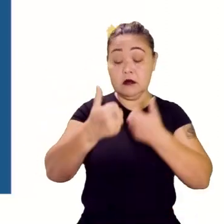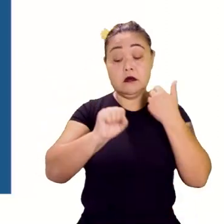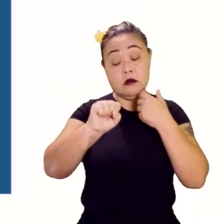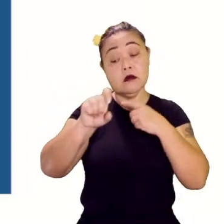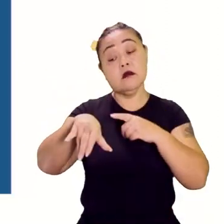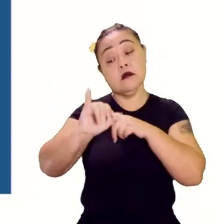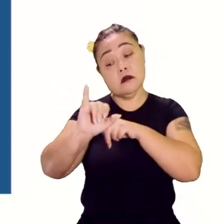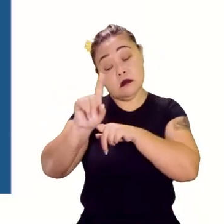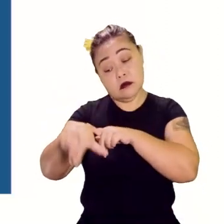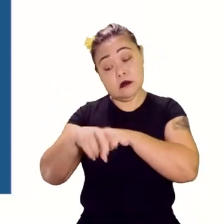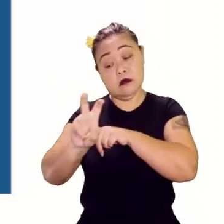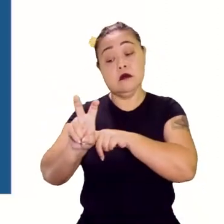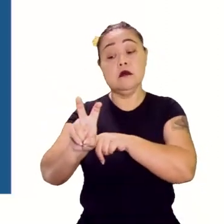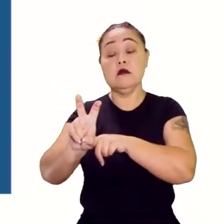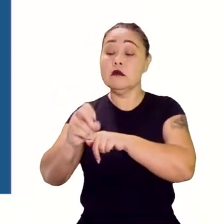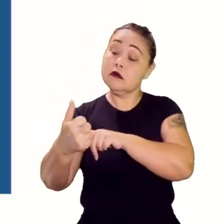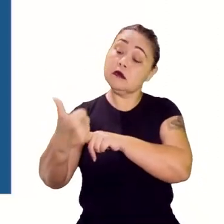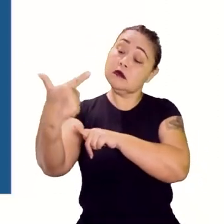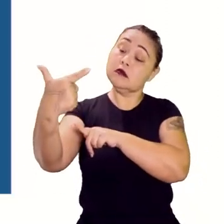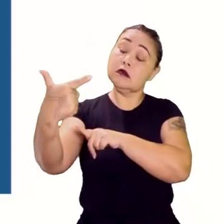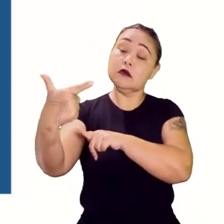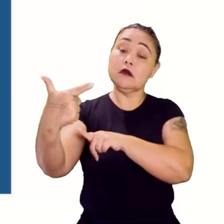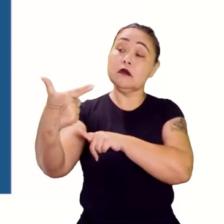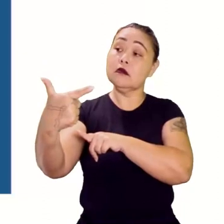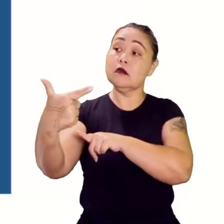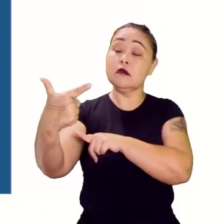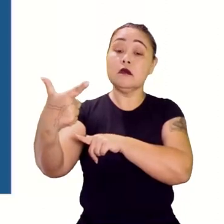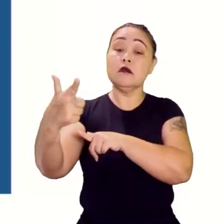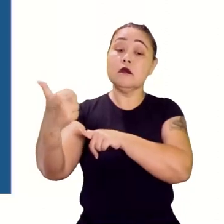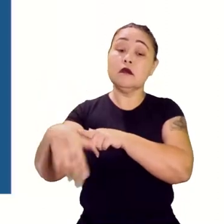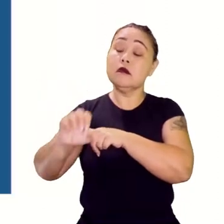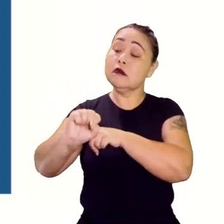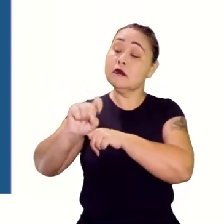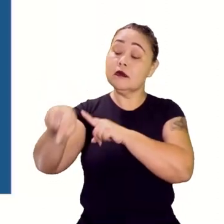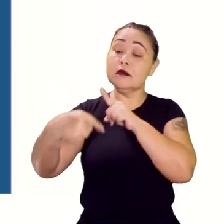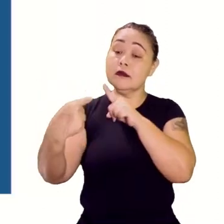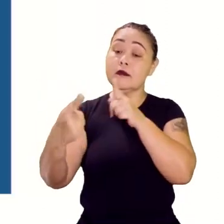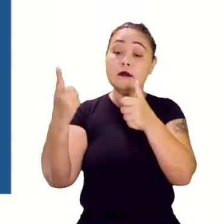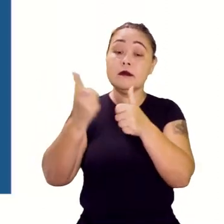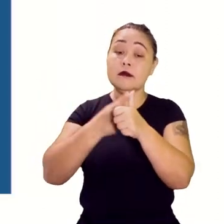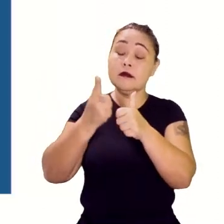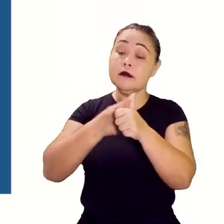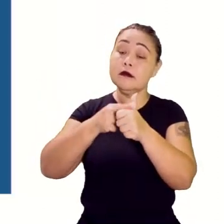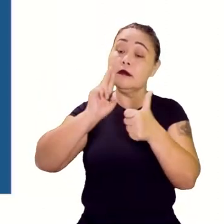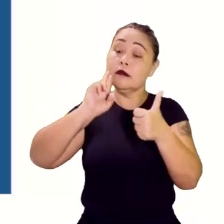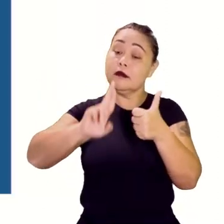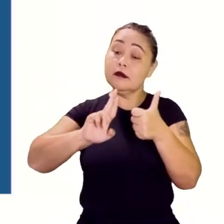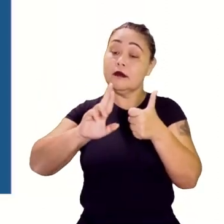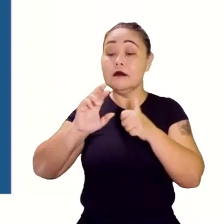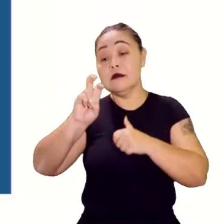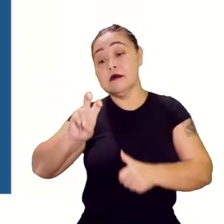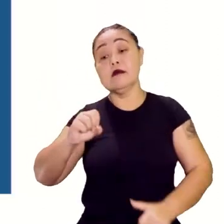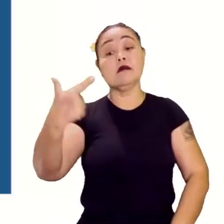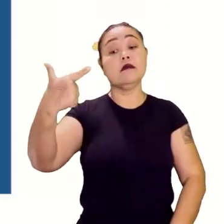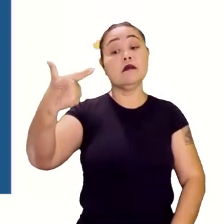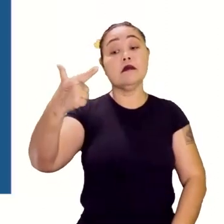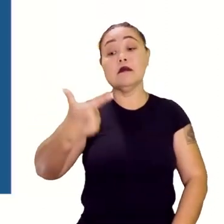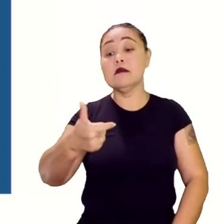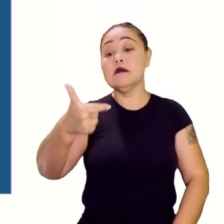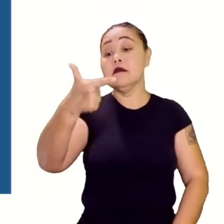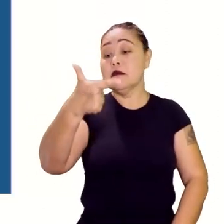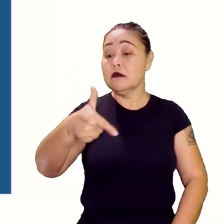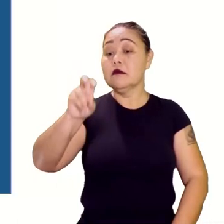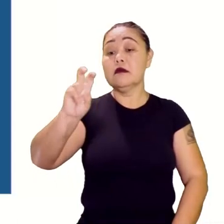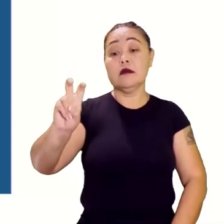8. Quem é o meu y? 5 ao quadrado. Fico com 8 vezes, primeiramente resolvemos a potência. 5